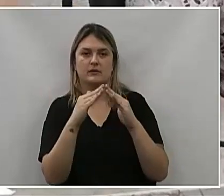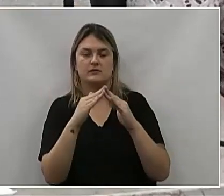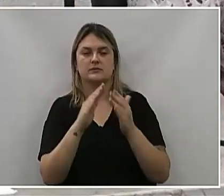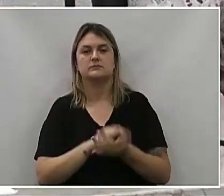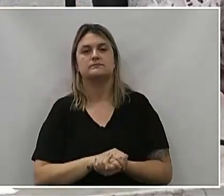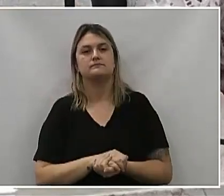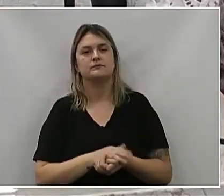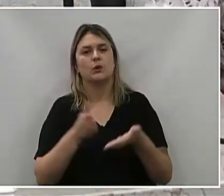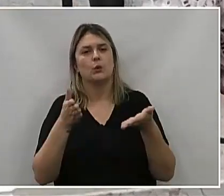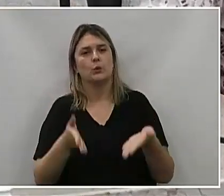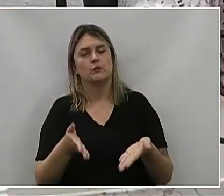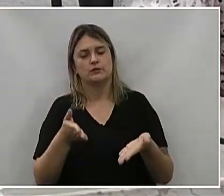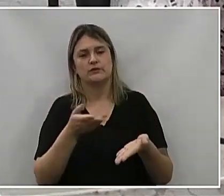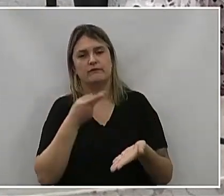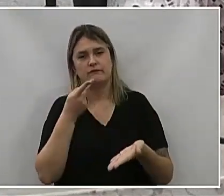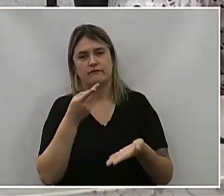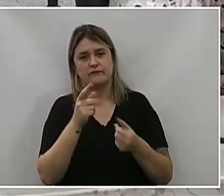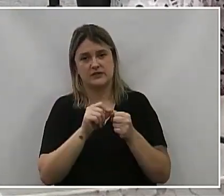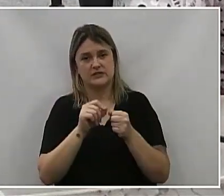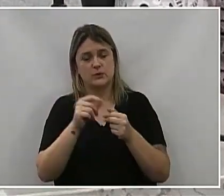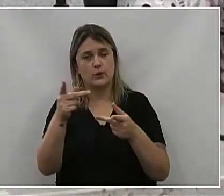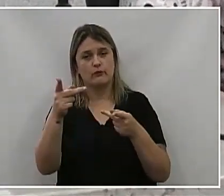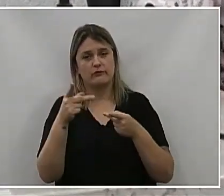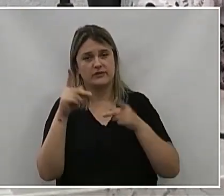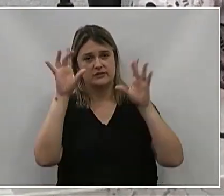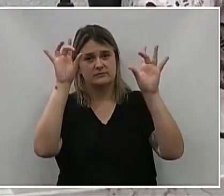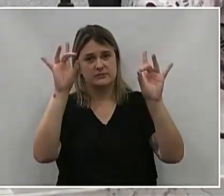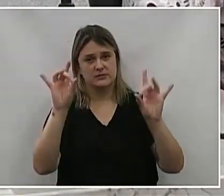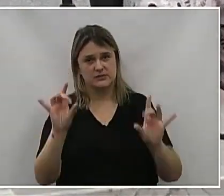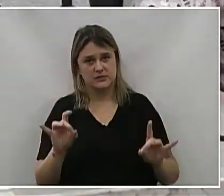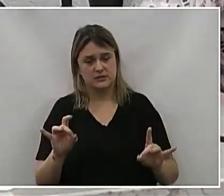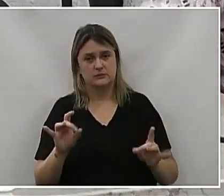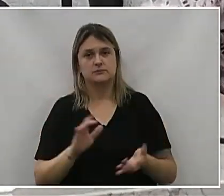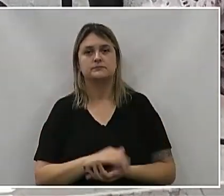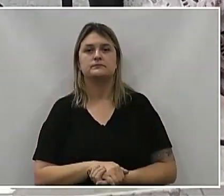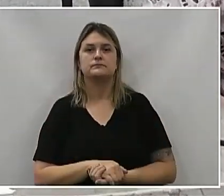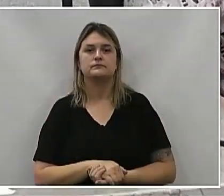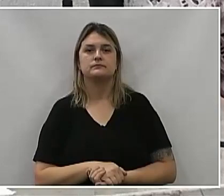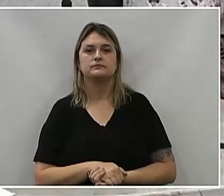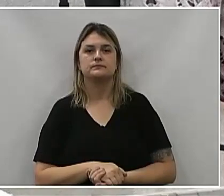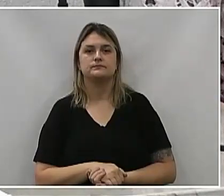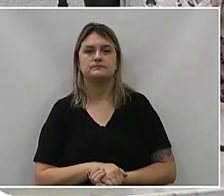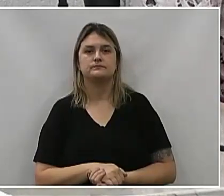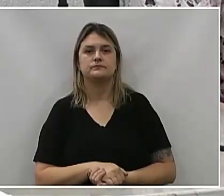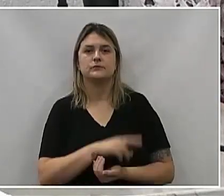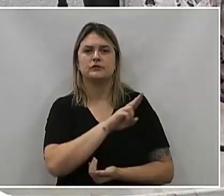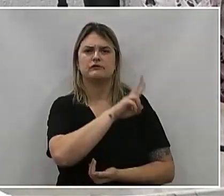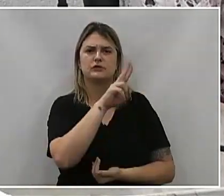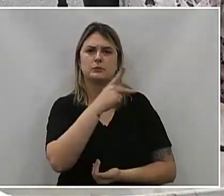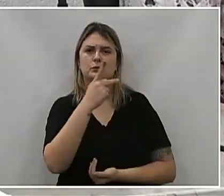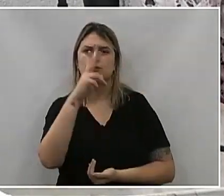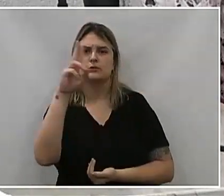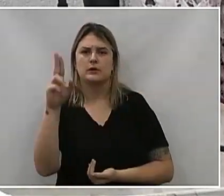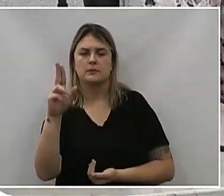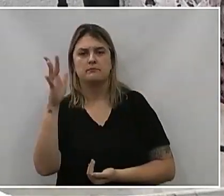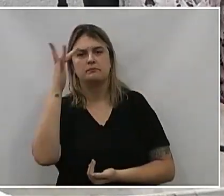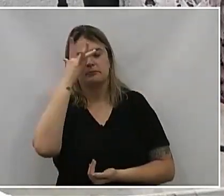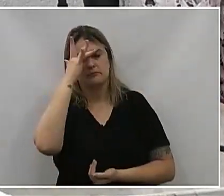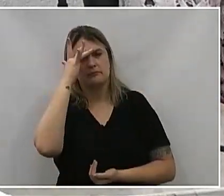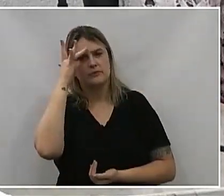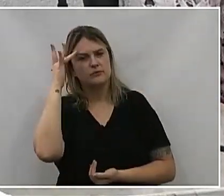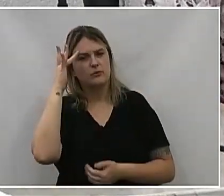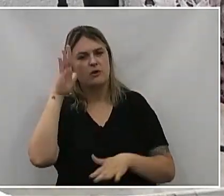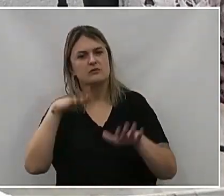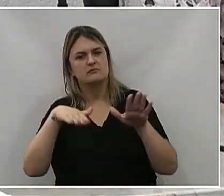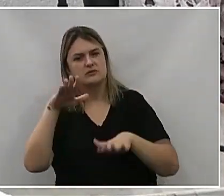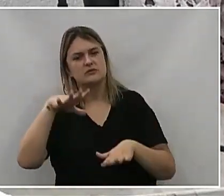assistem. Hoje eu queria fazer um convite à população de União da Vitória e Porto União, a pessoas que também, às